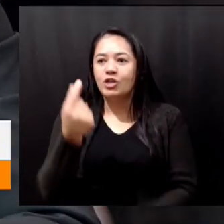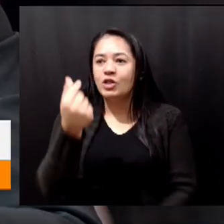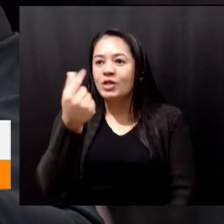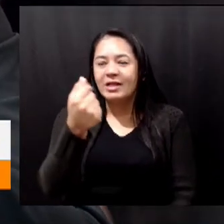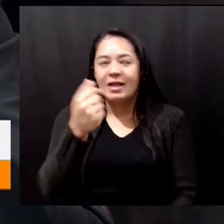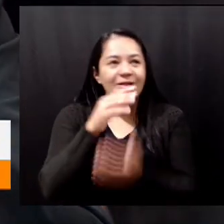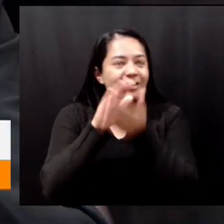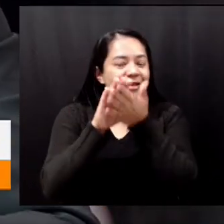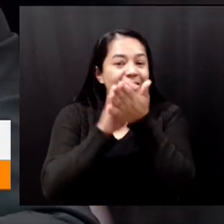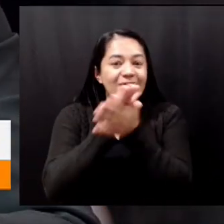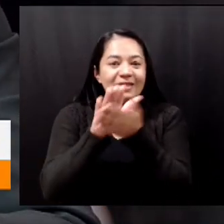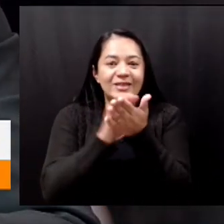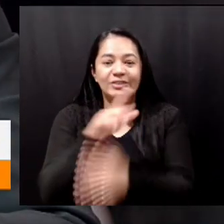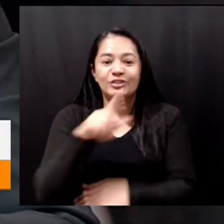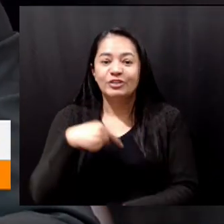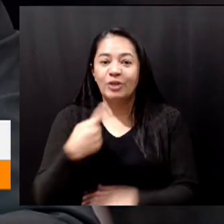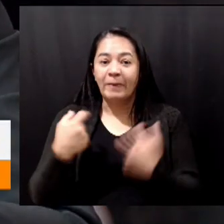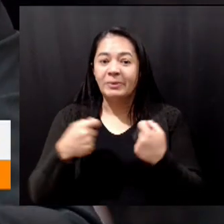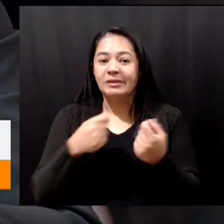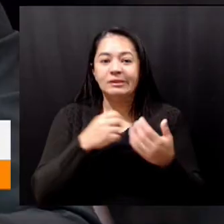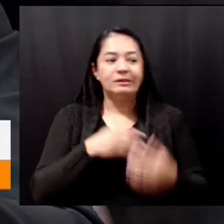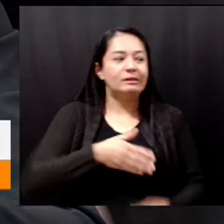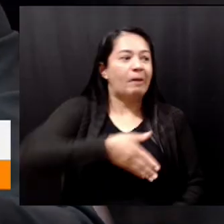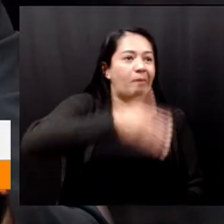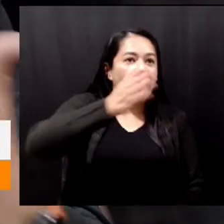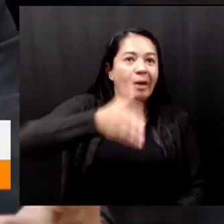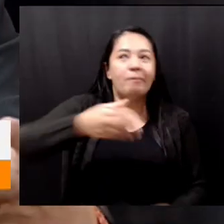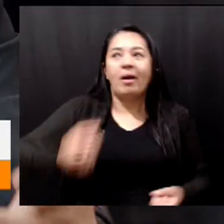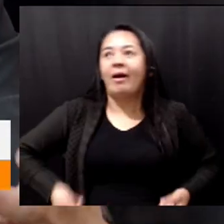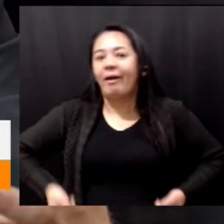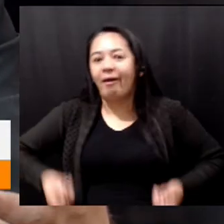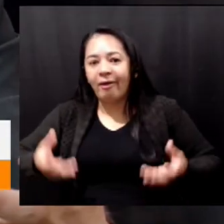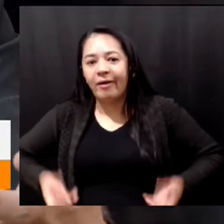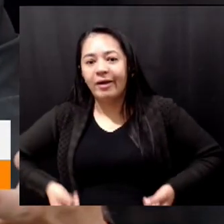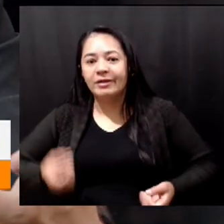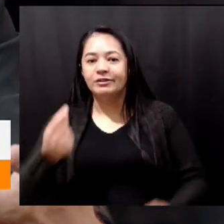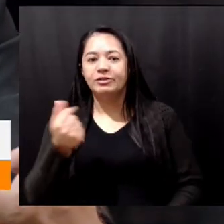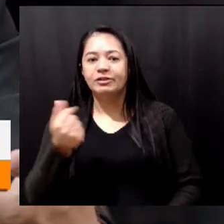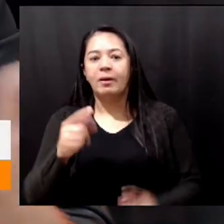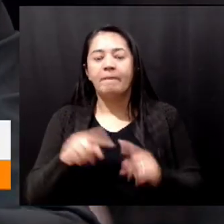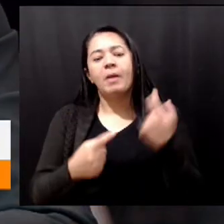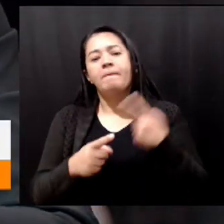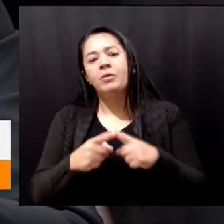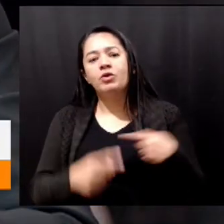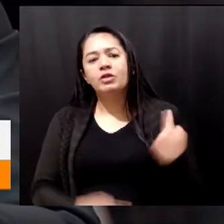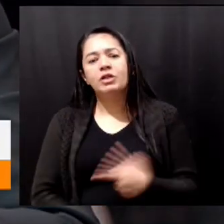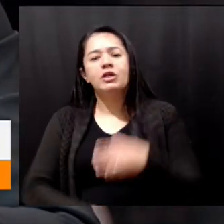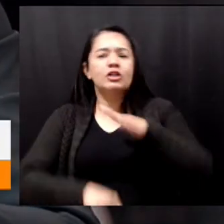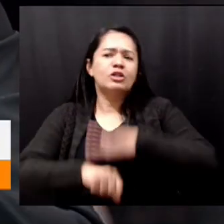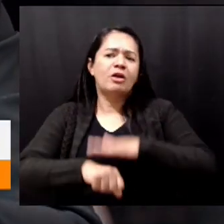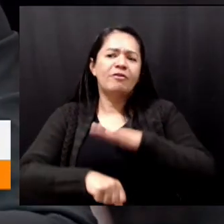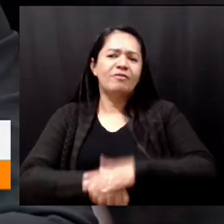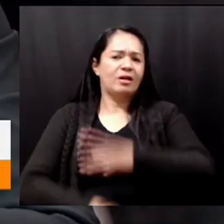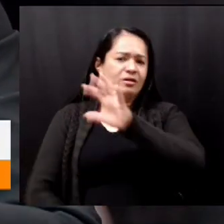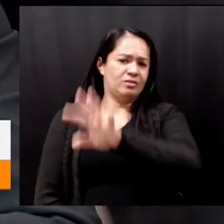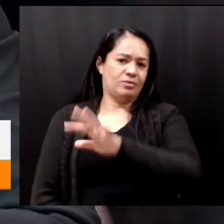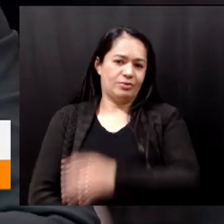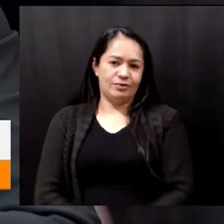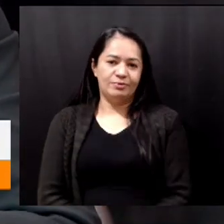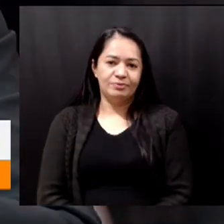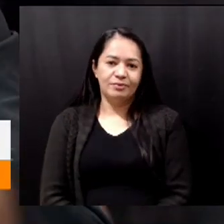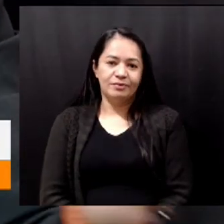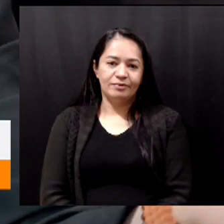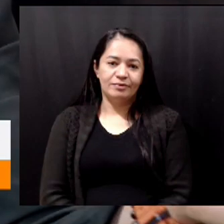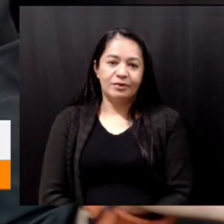precisa se deslocar, a gente gasta dinheiro, mas o porquê que a gente faz isso? A gente faz porque a gente acredita de verdade,